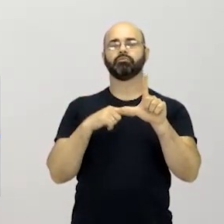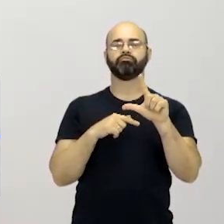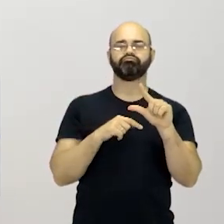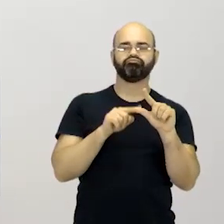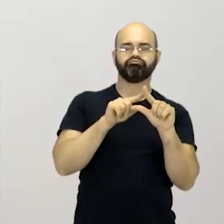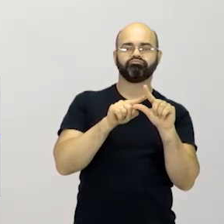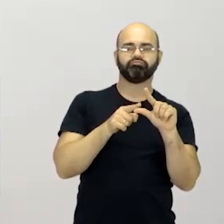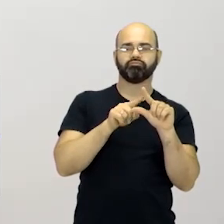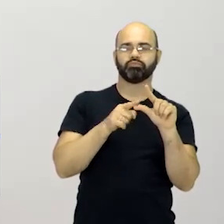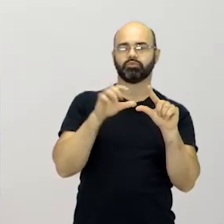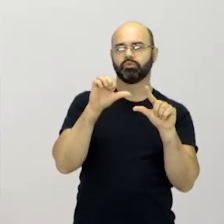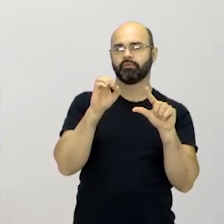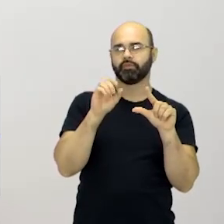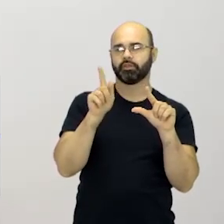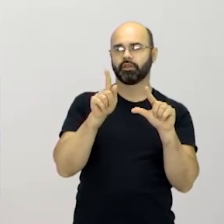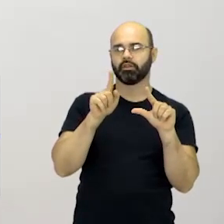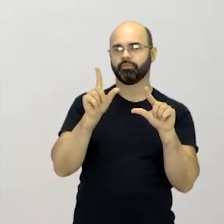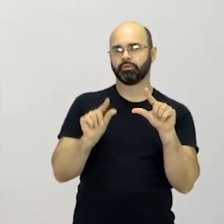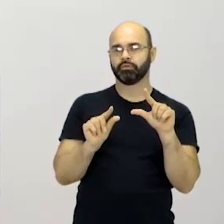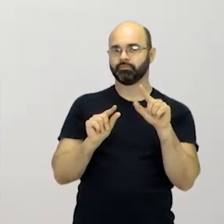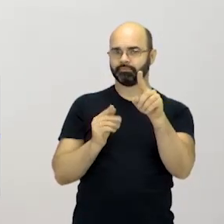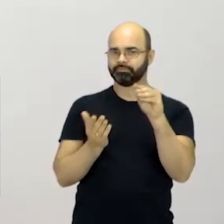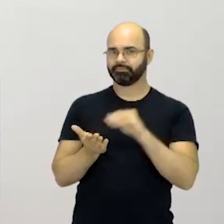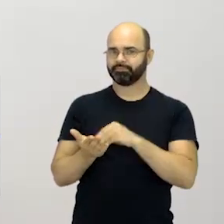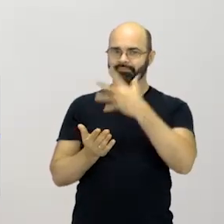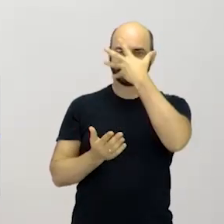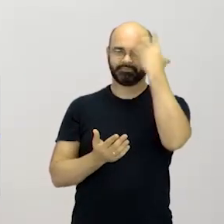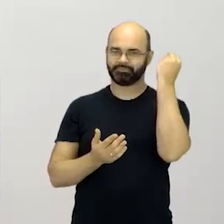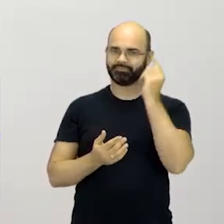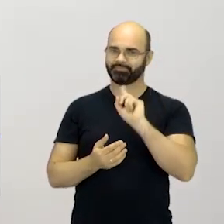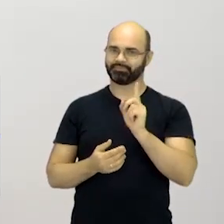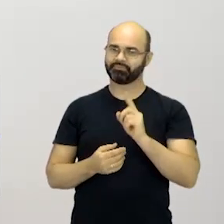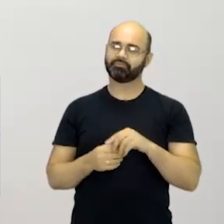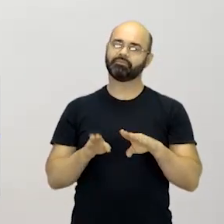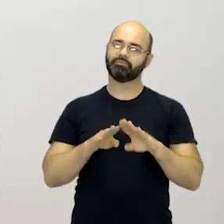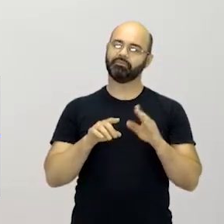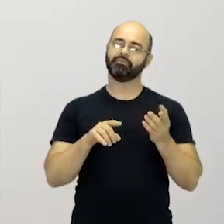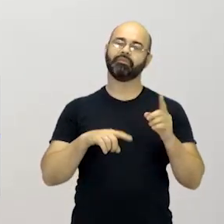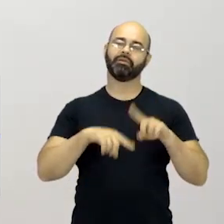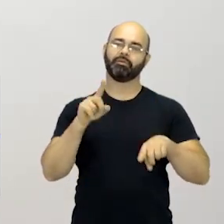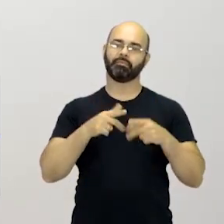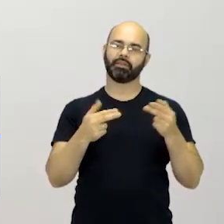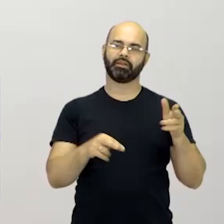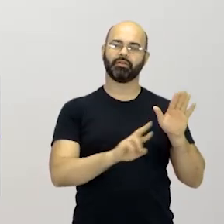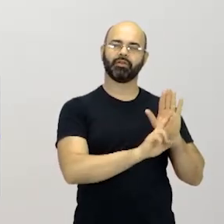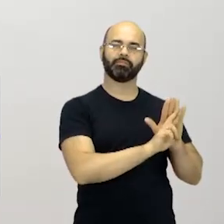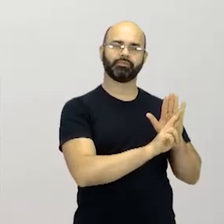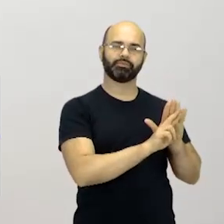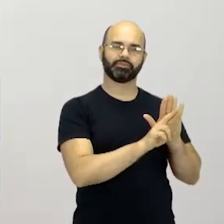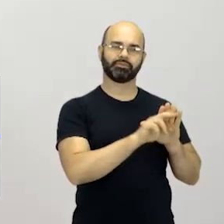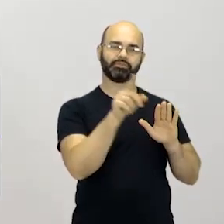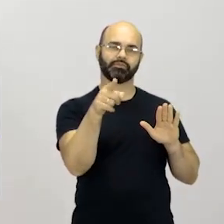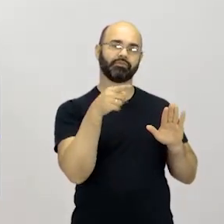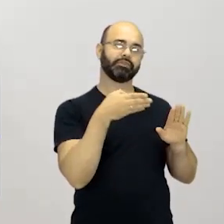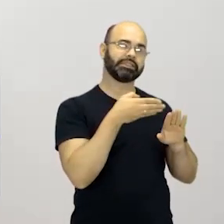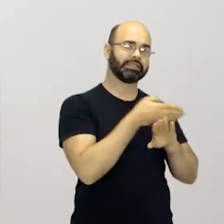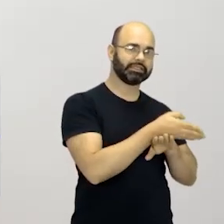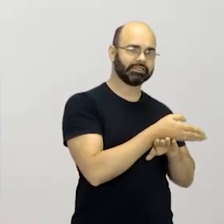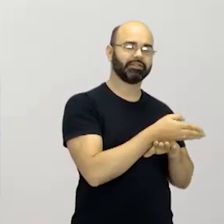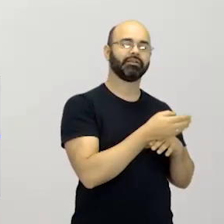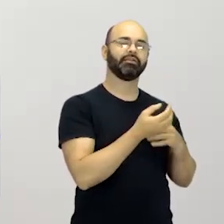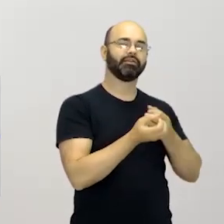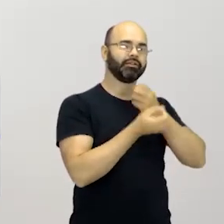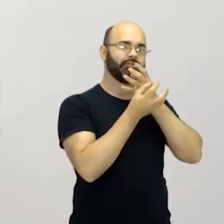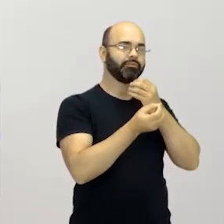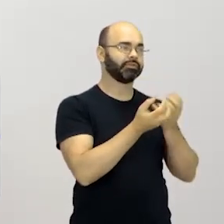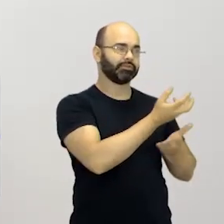menores que 90 graus, tá? Então, anota aí, não esquece. E outra coisa, você pode baixar esse material também no nosso repositório, né? Sim, tá com bem todas bonito. as definições lá, acho